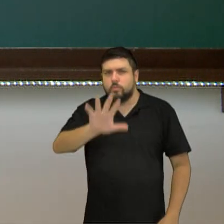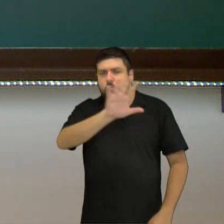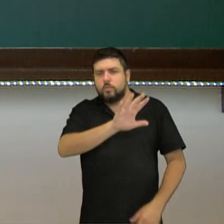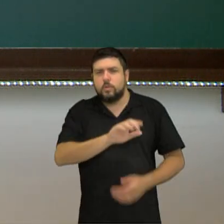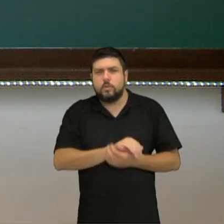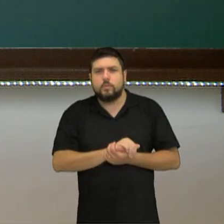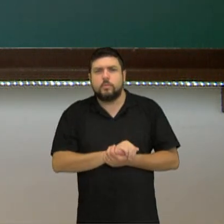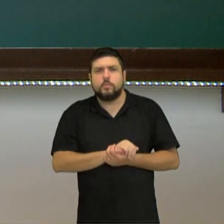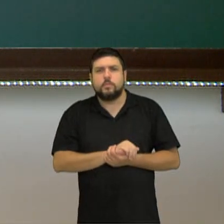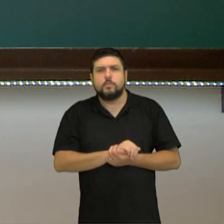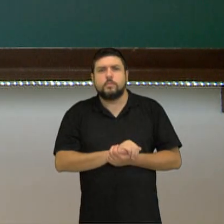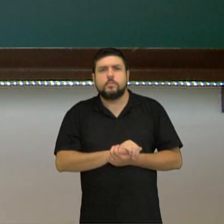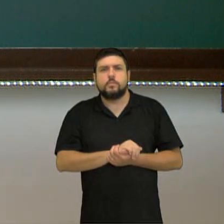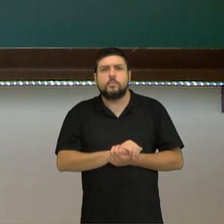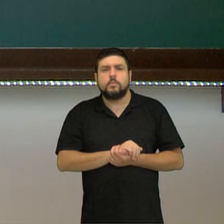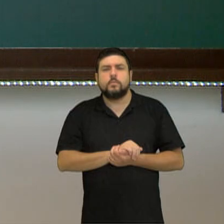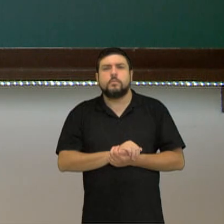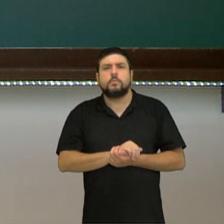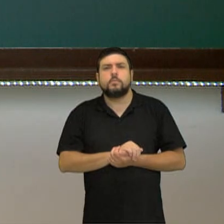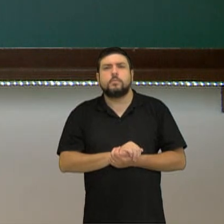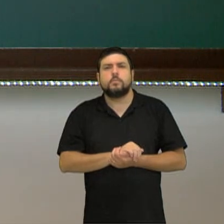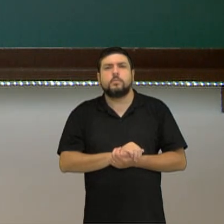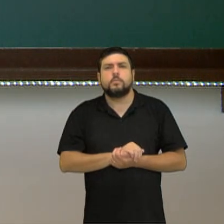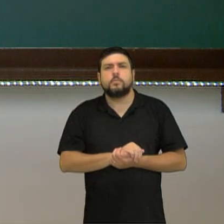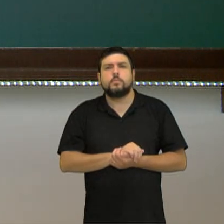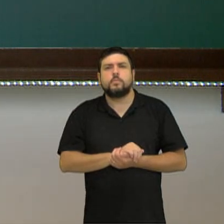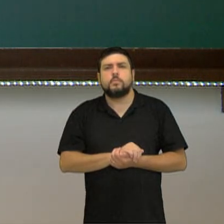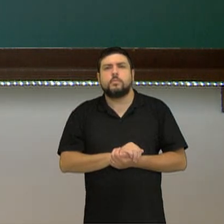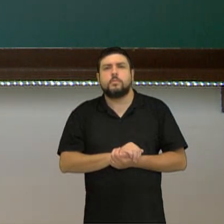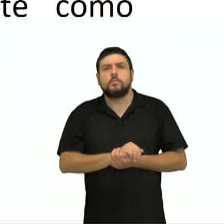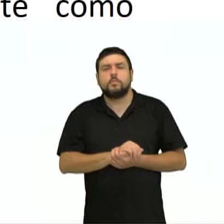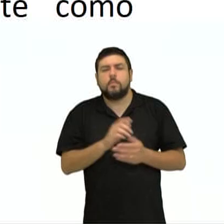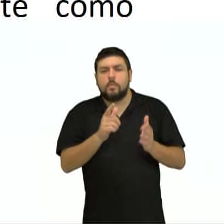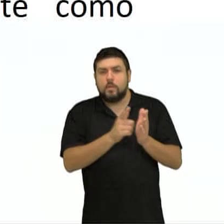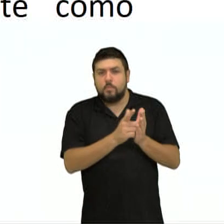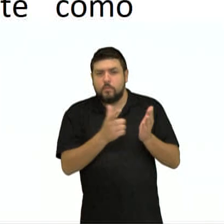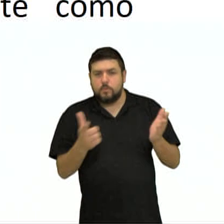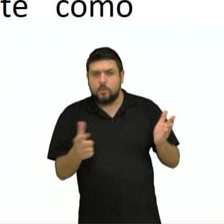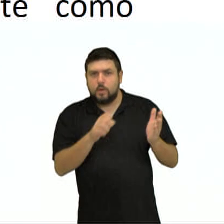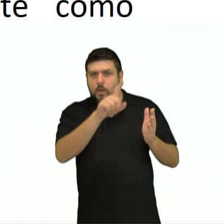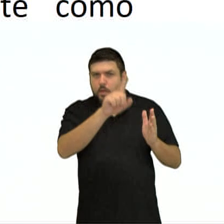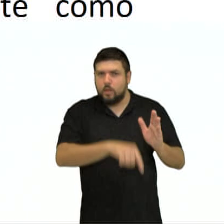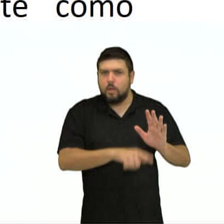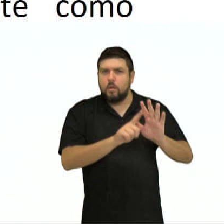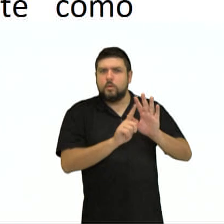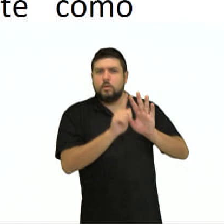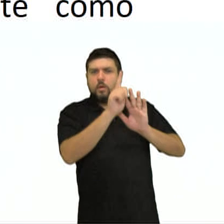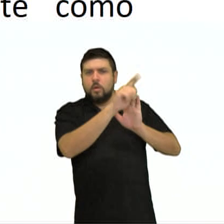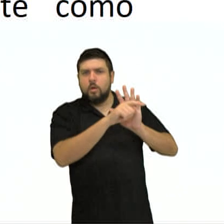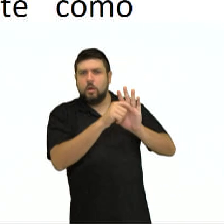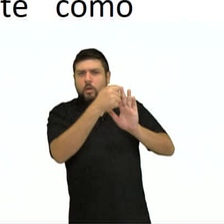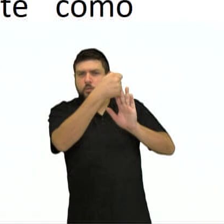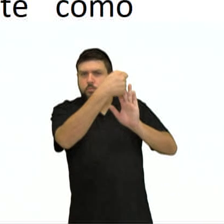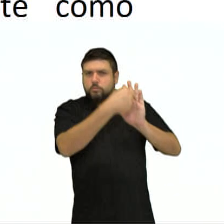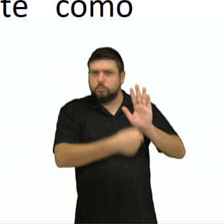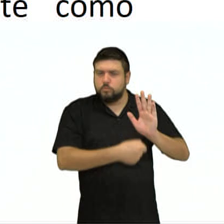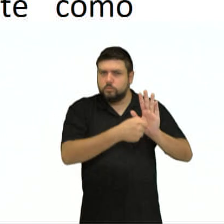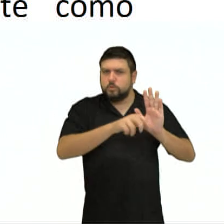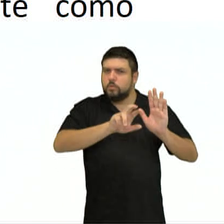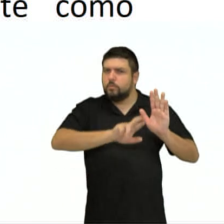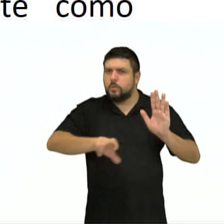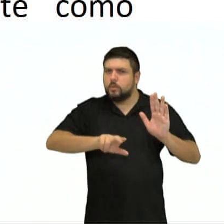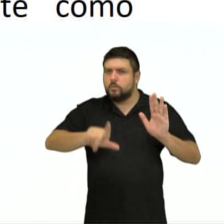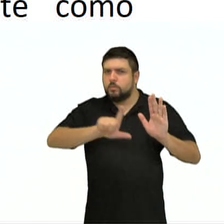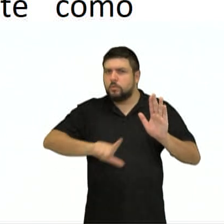adolescente e aqui foi dito de modo geral. A reportagem é um gênero textual jornalístico não literário, veiculado em